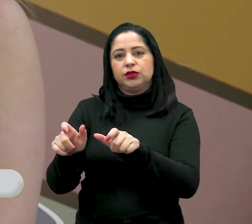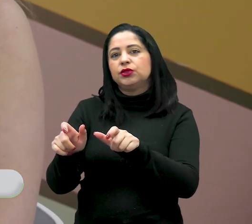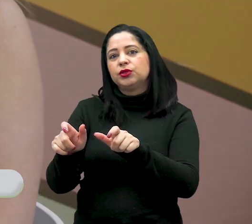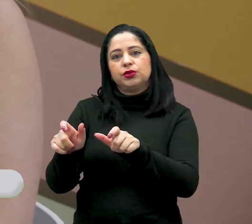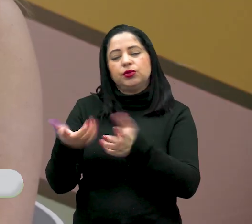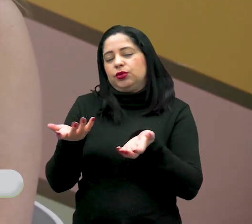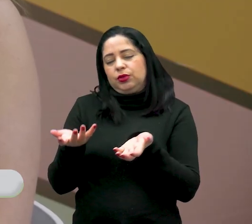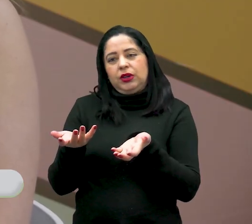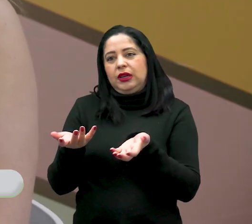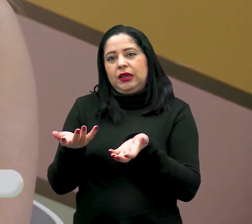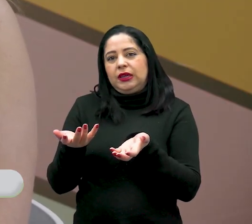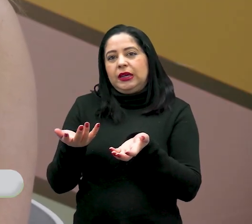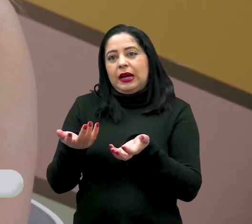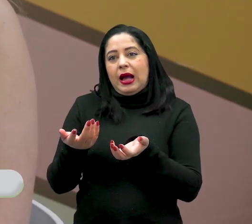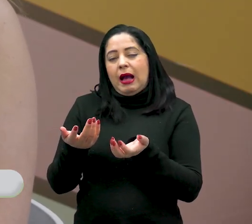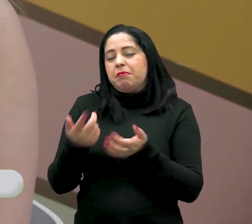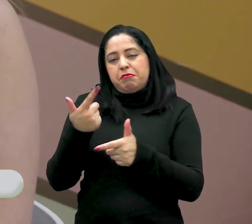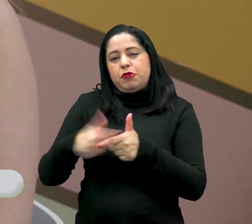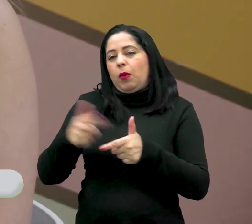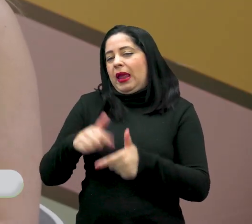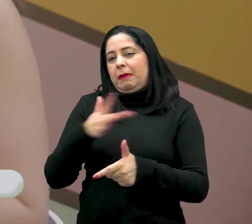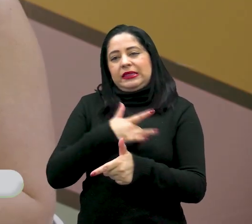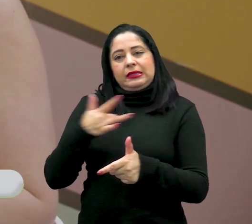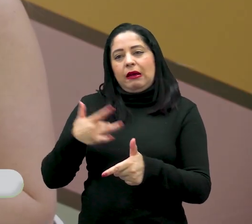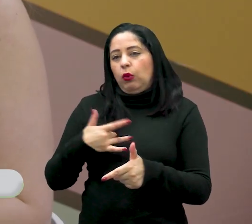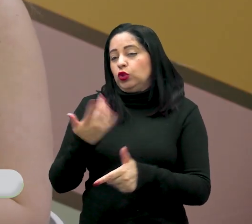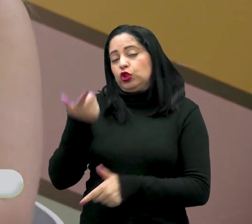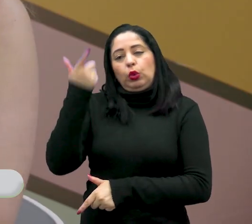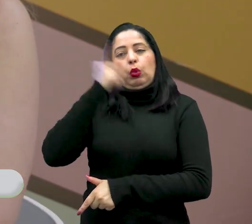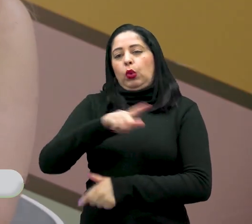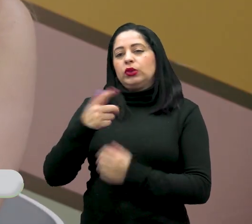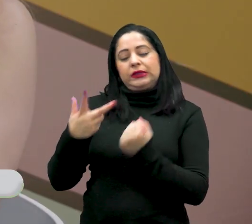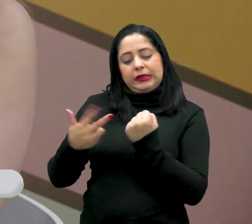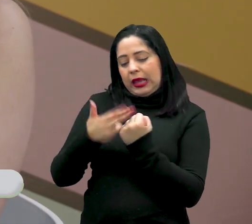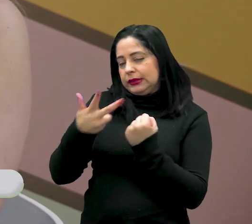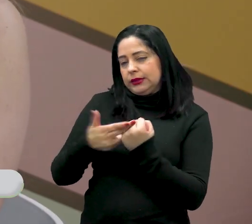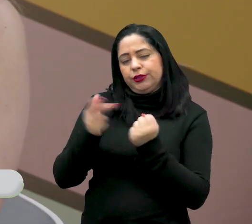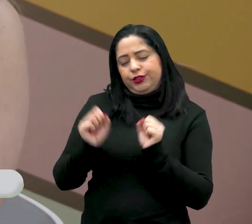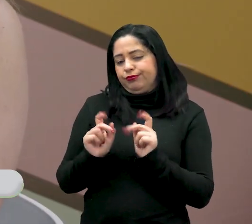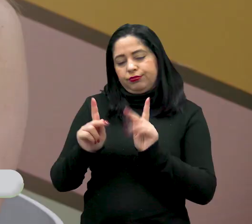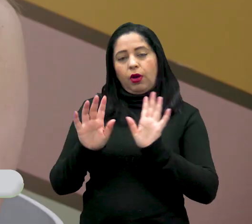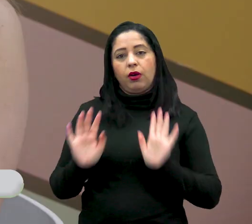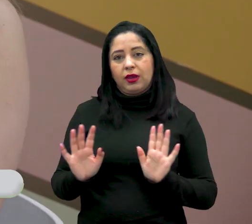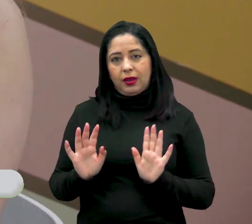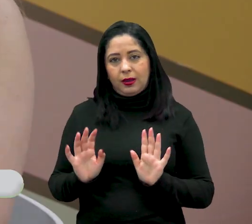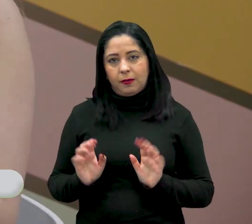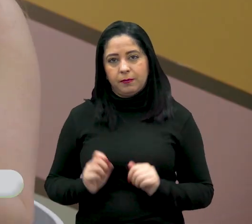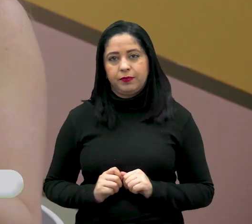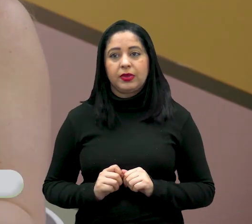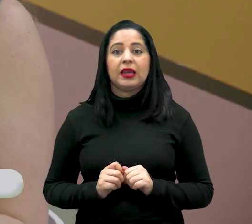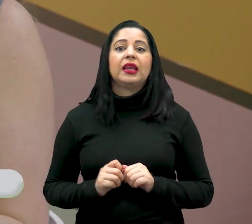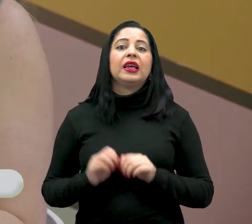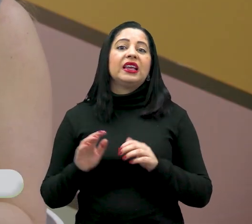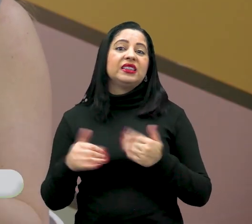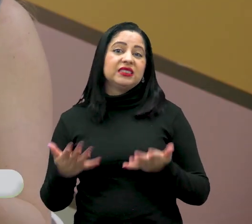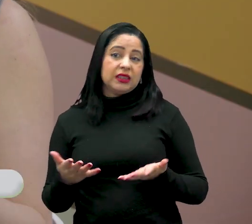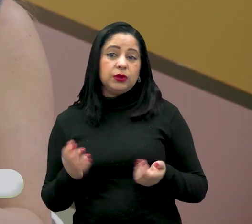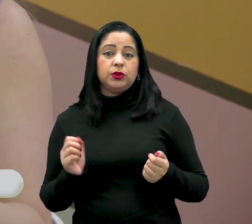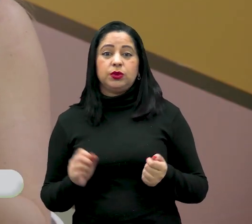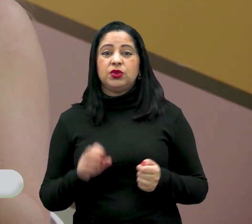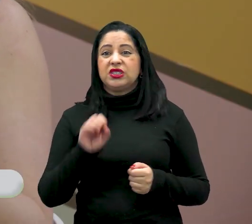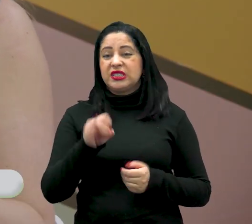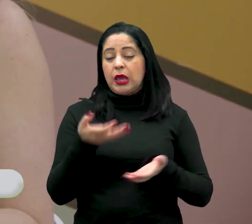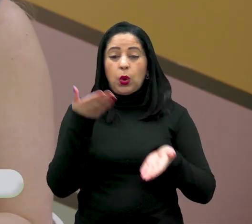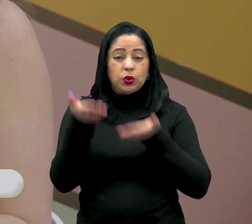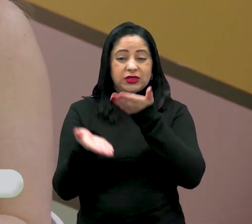uma cirurgia de prótese e tudo mais. Mas, para artrose grave, o tratamento é a prótese mesmo. Casos que não estão indo